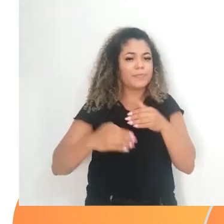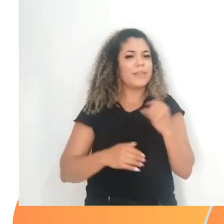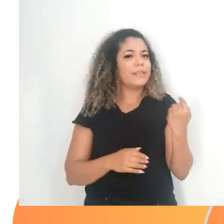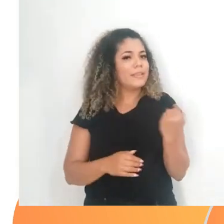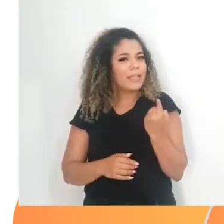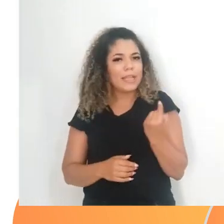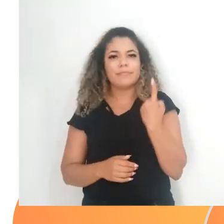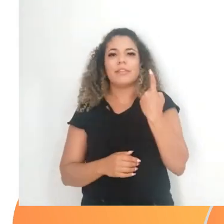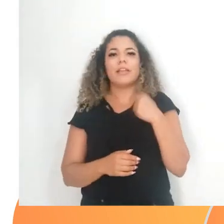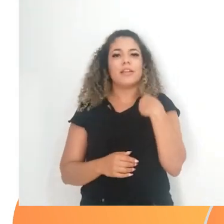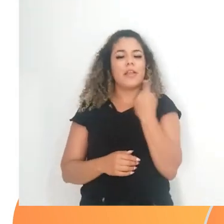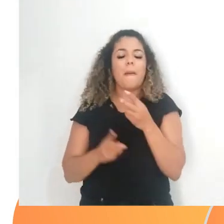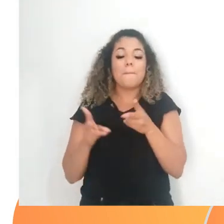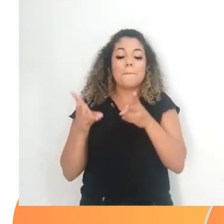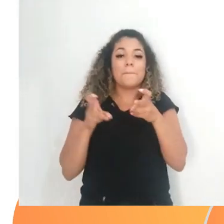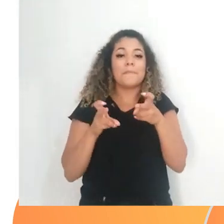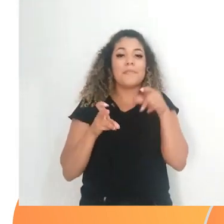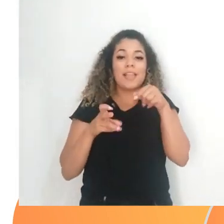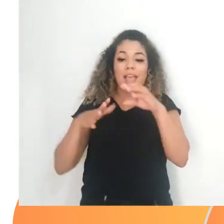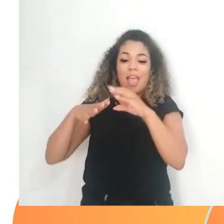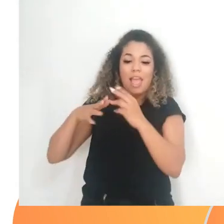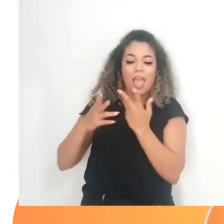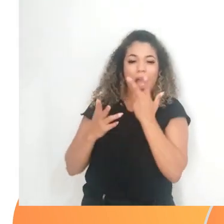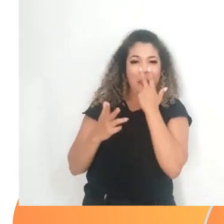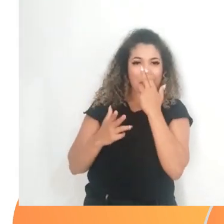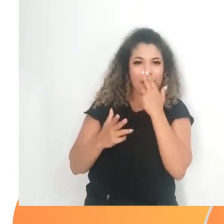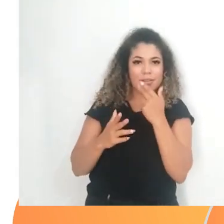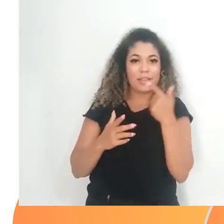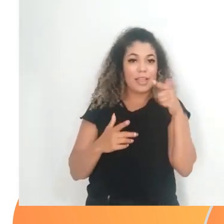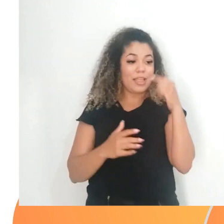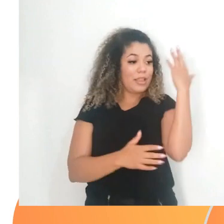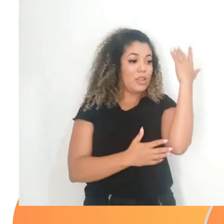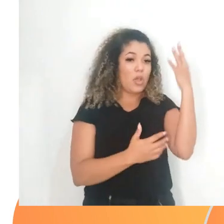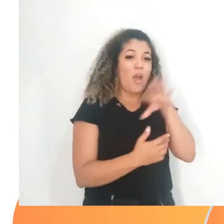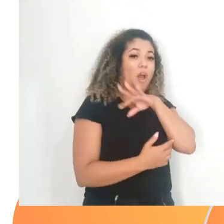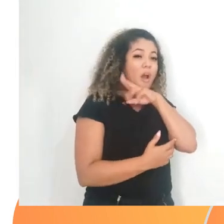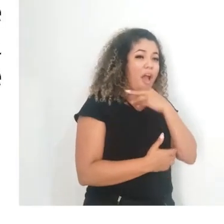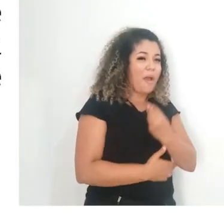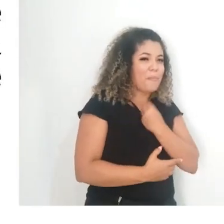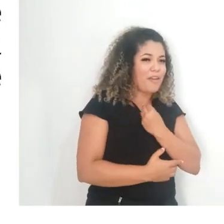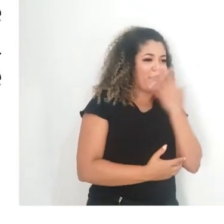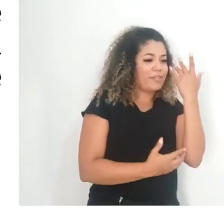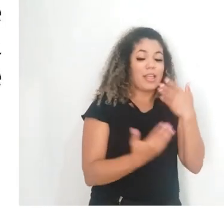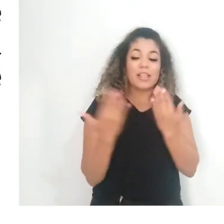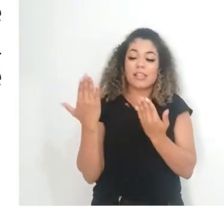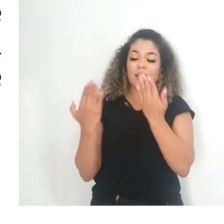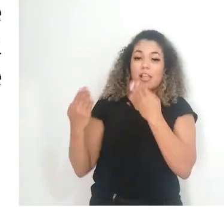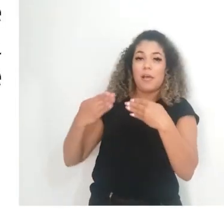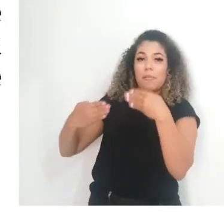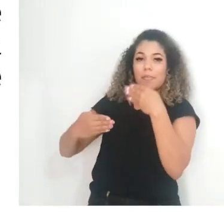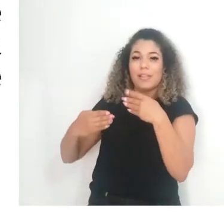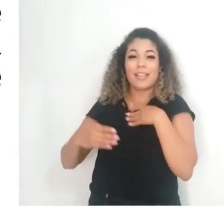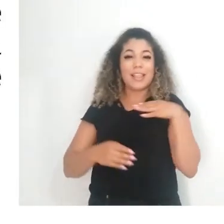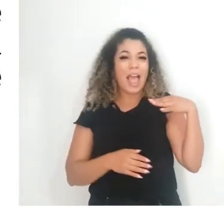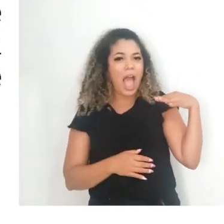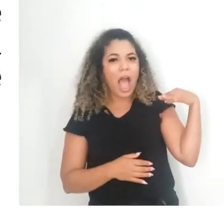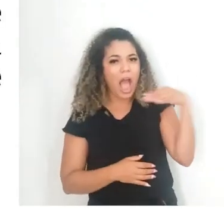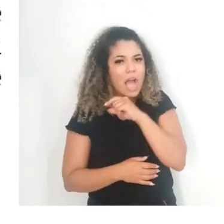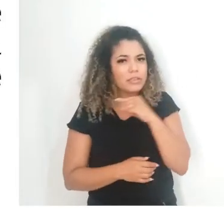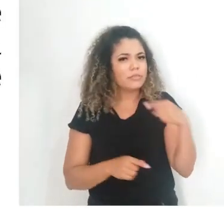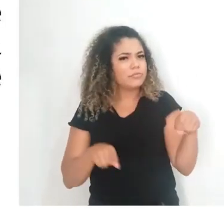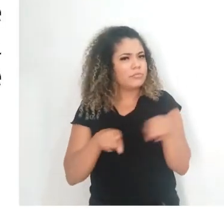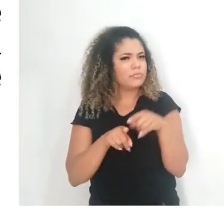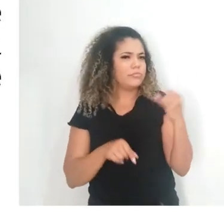é interessante nós percebermos essa semelhança entre os arbóreos e os robôs. Além disso, a agilidade é um